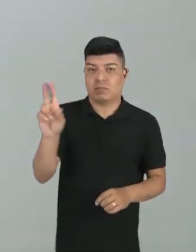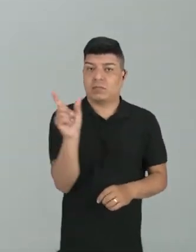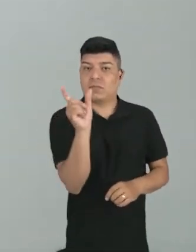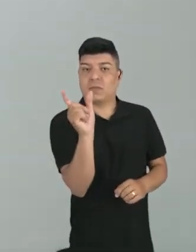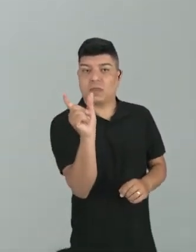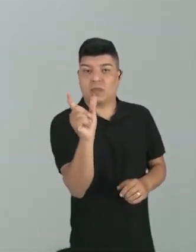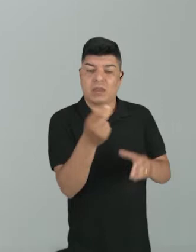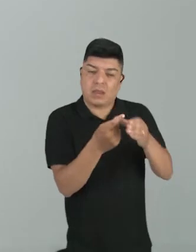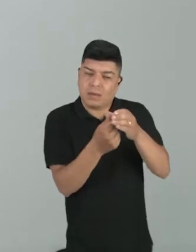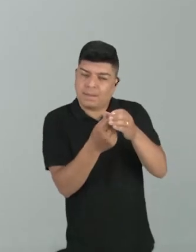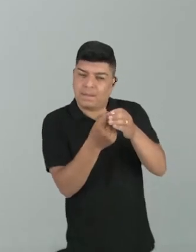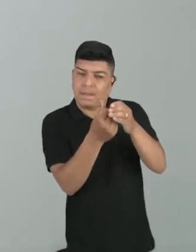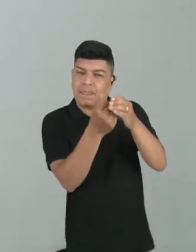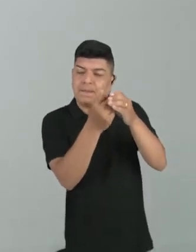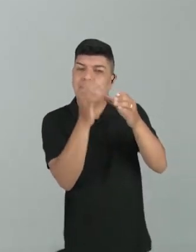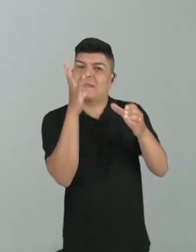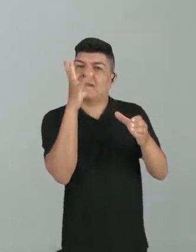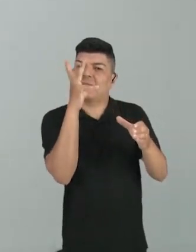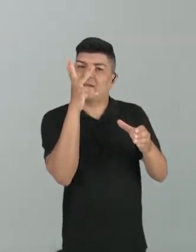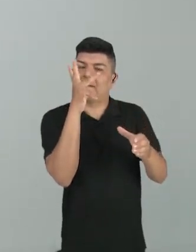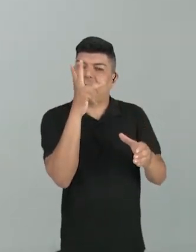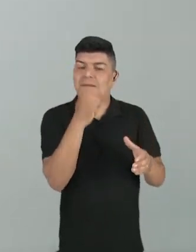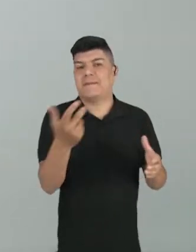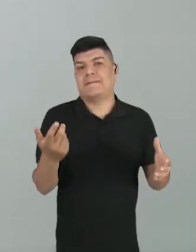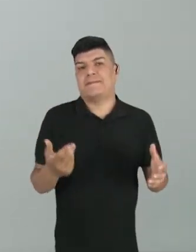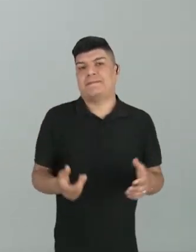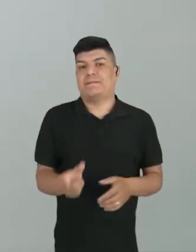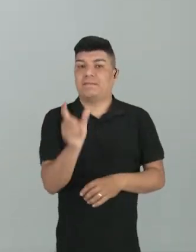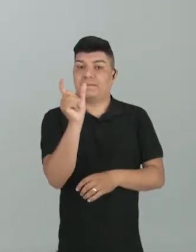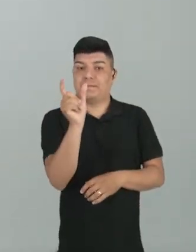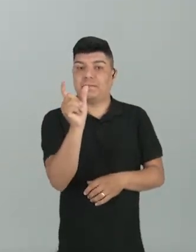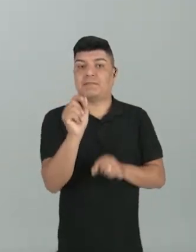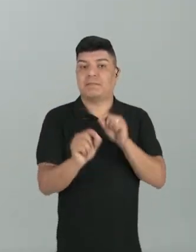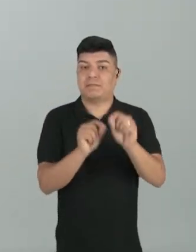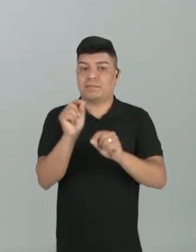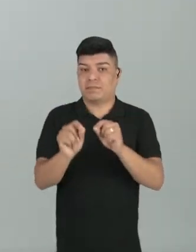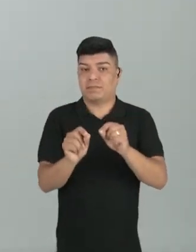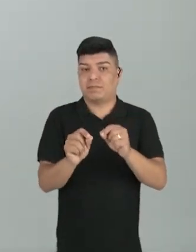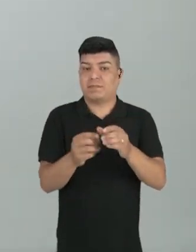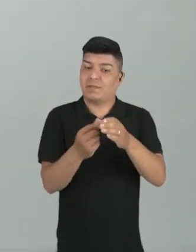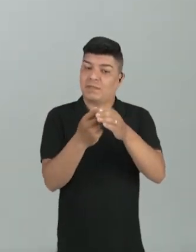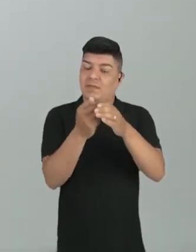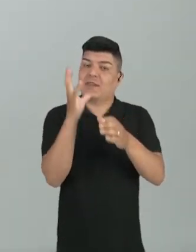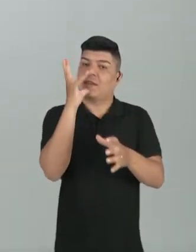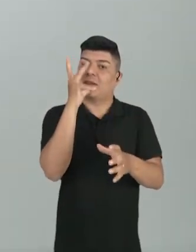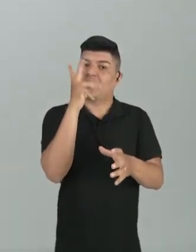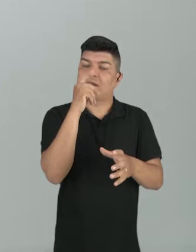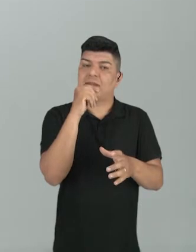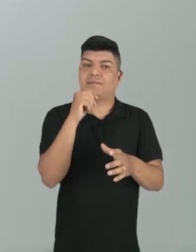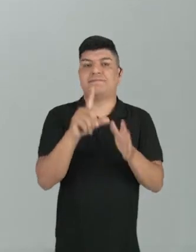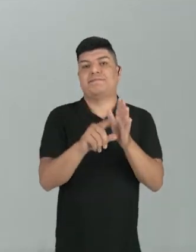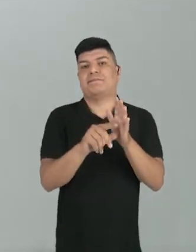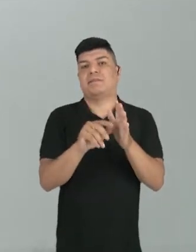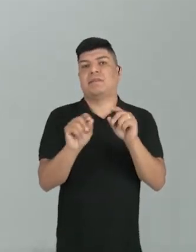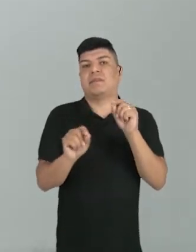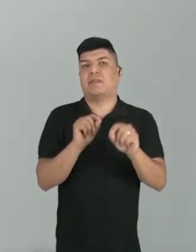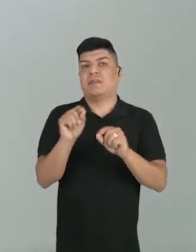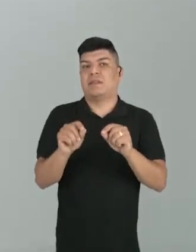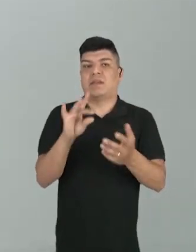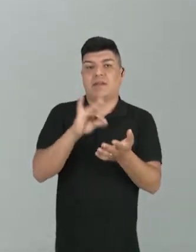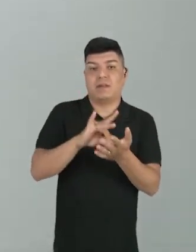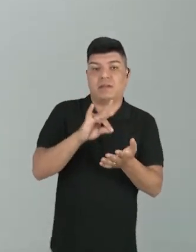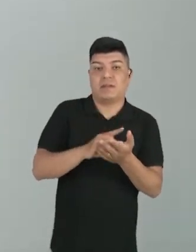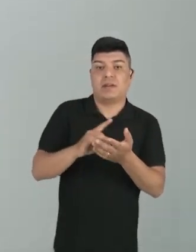palavra capitalismo tardio, aliás, o termo capitalismo tardio, para fazer referência à